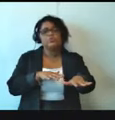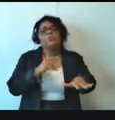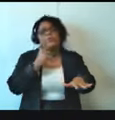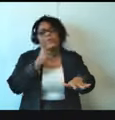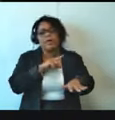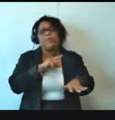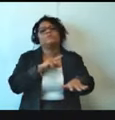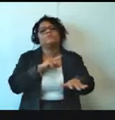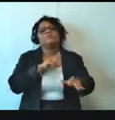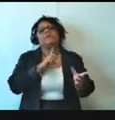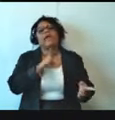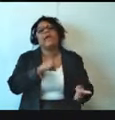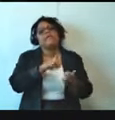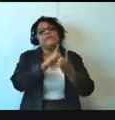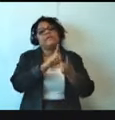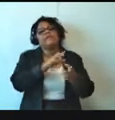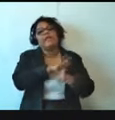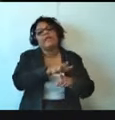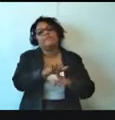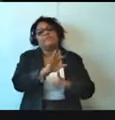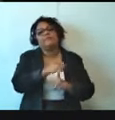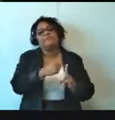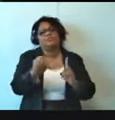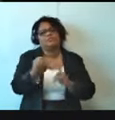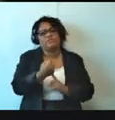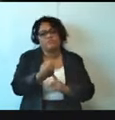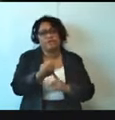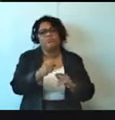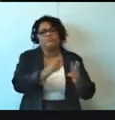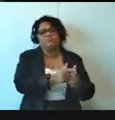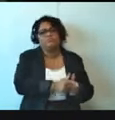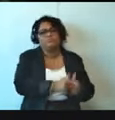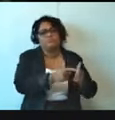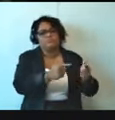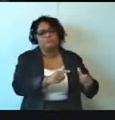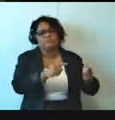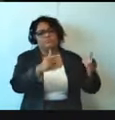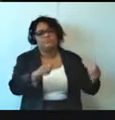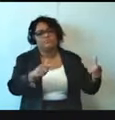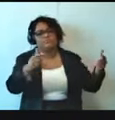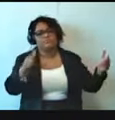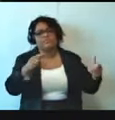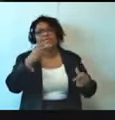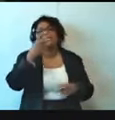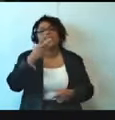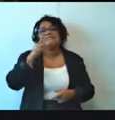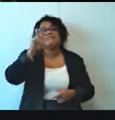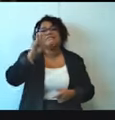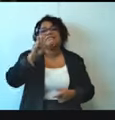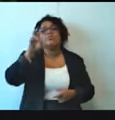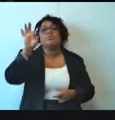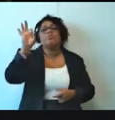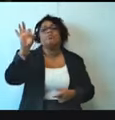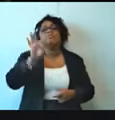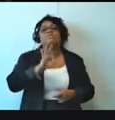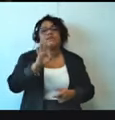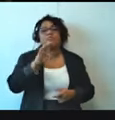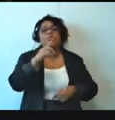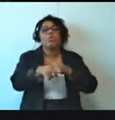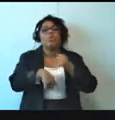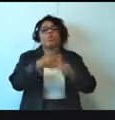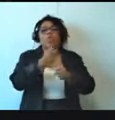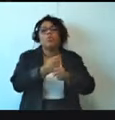demanda da sociedade, que cresce 35% ao ano, que é a